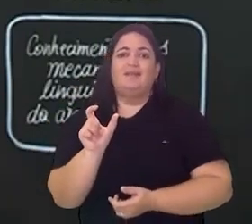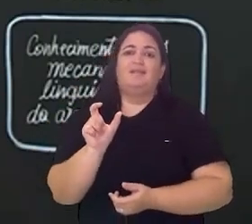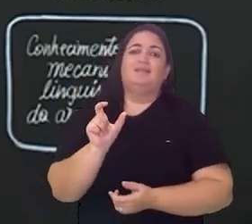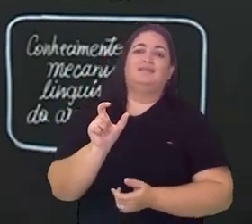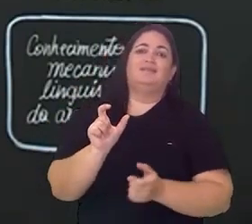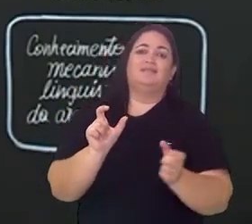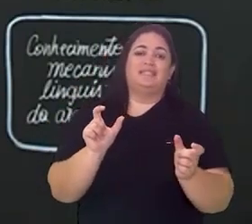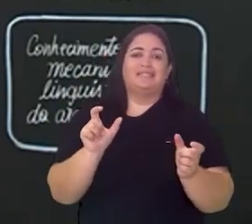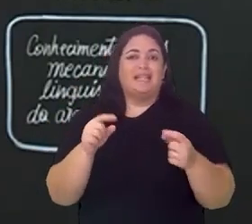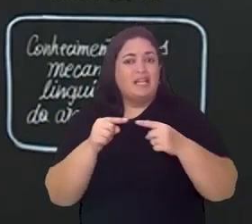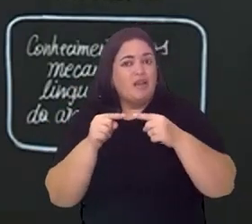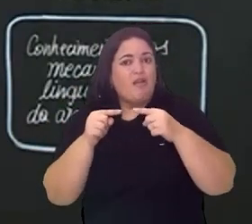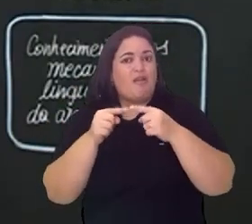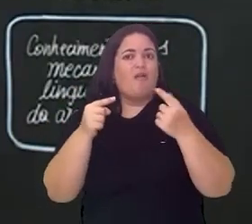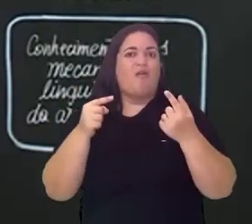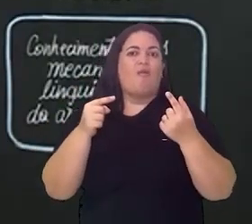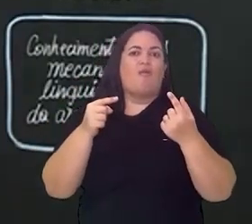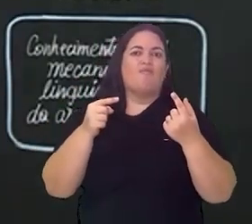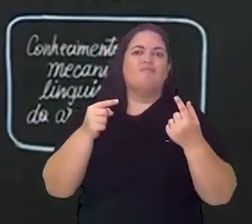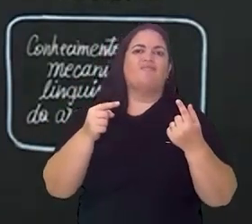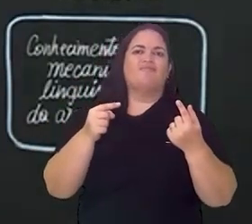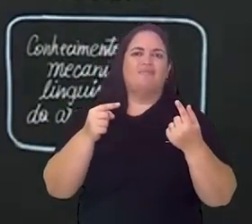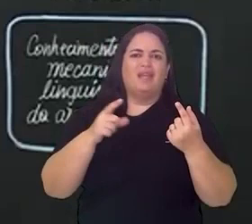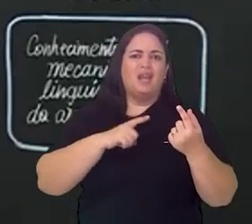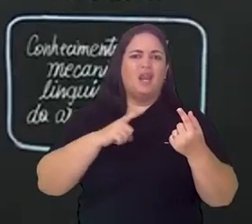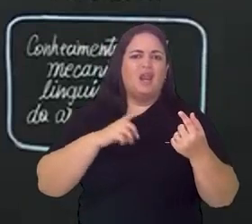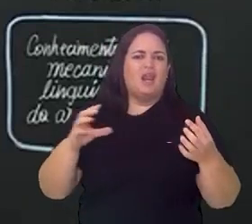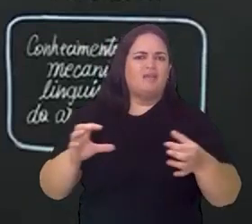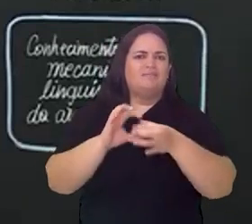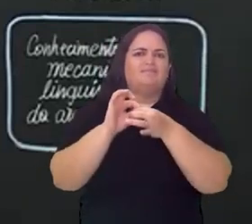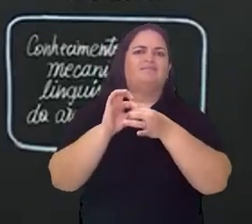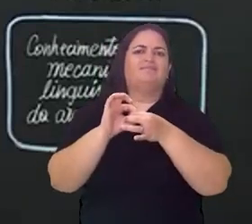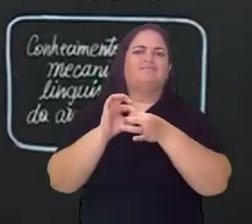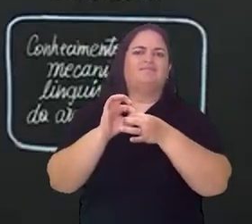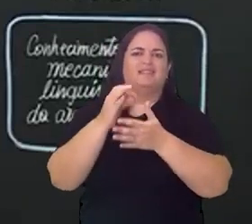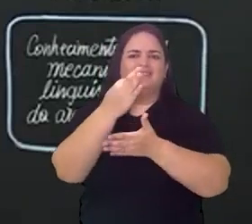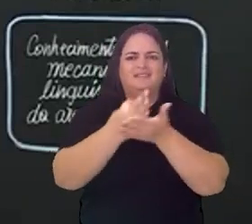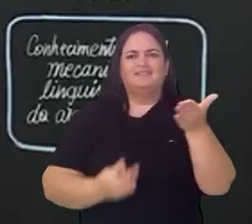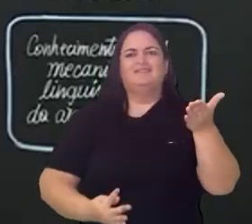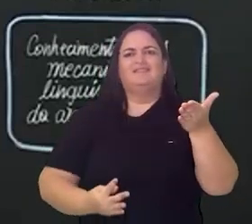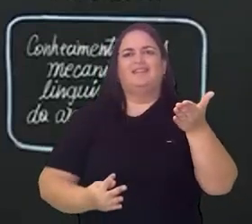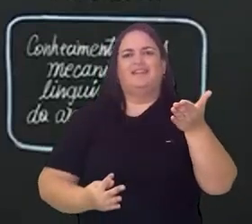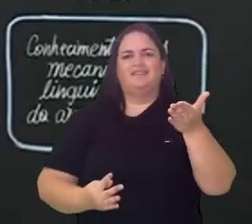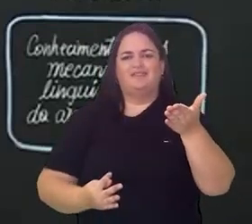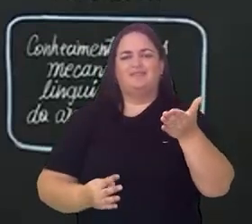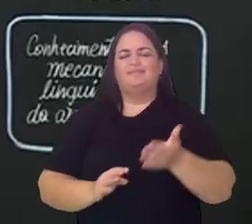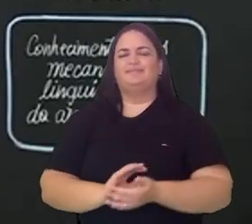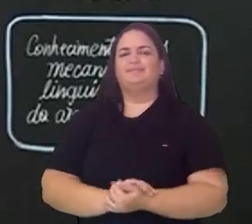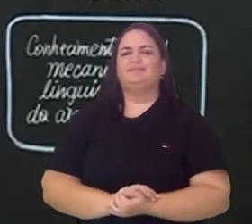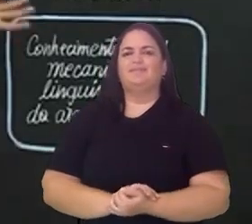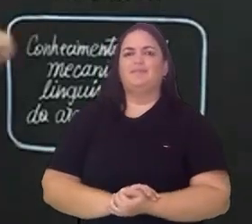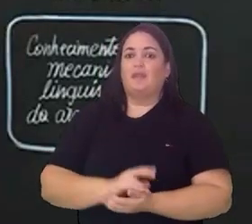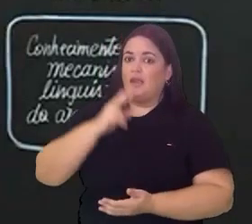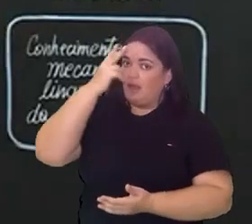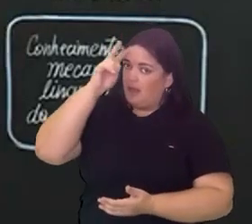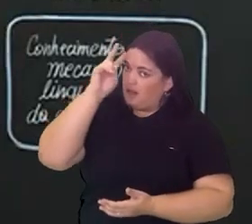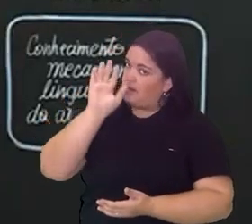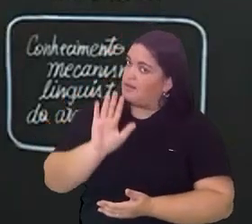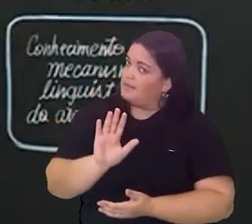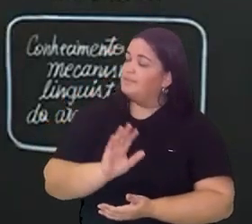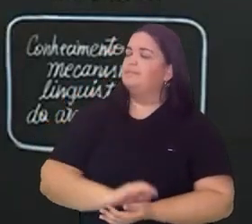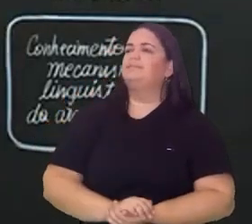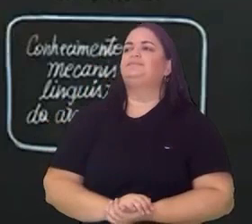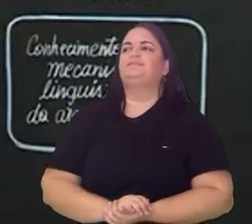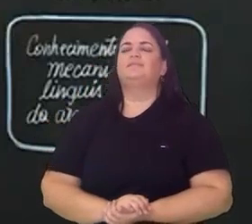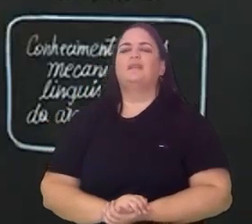palavras-chave que vão permitir que haja uma conexão entre as orações do seu texto. Então, lembre-se disso, ok? Não só lá no